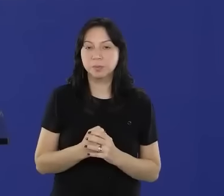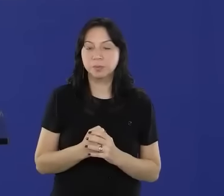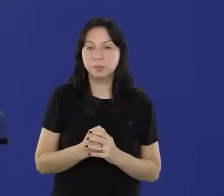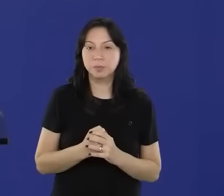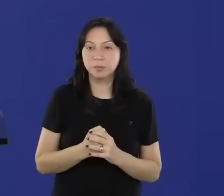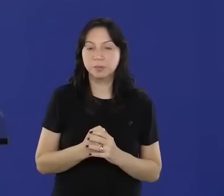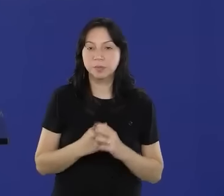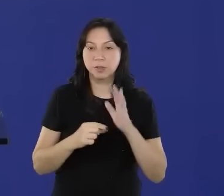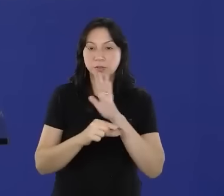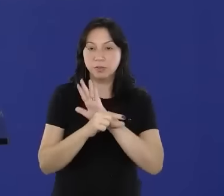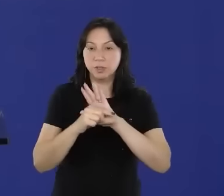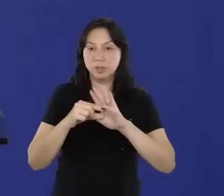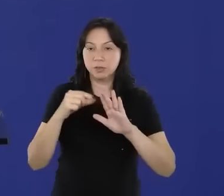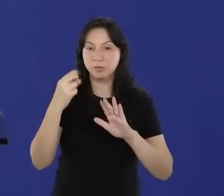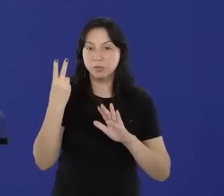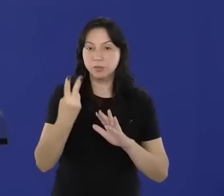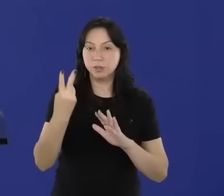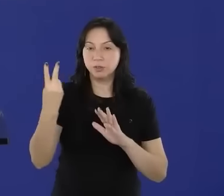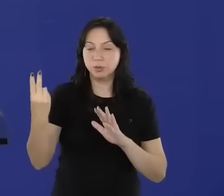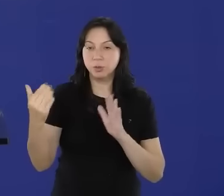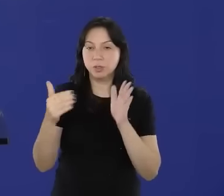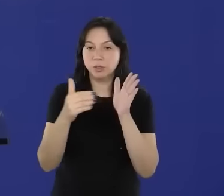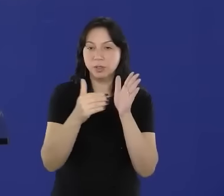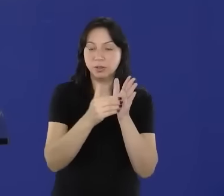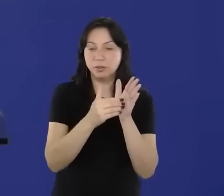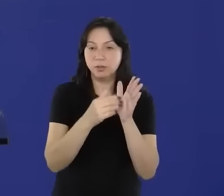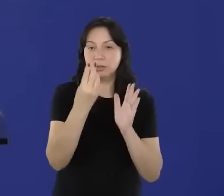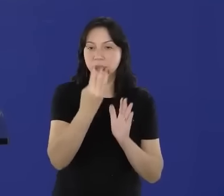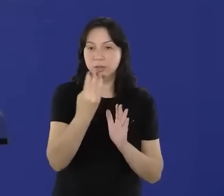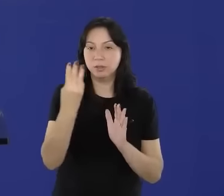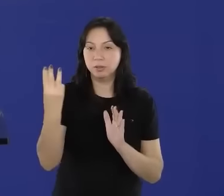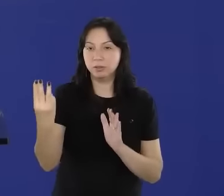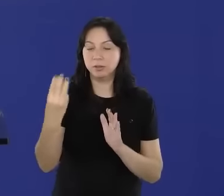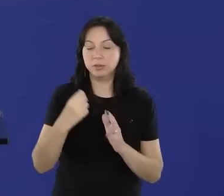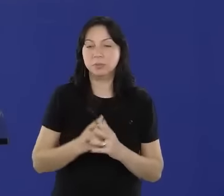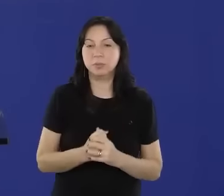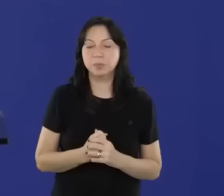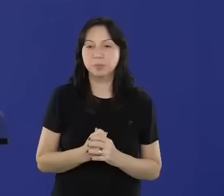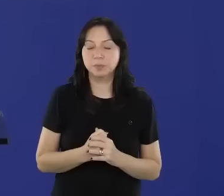14 versos 22 a 30 e